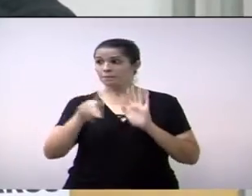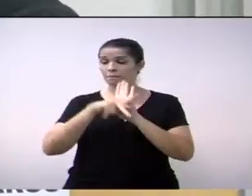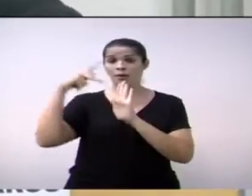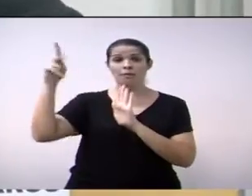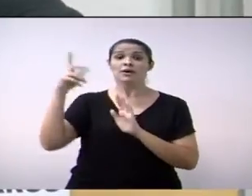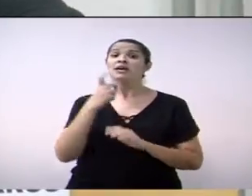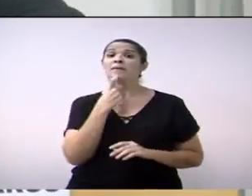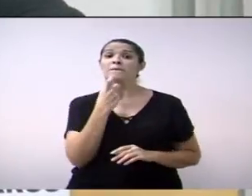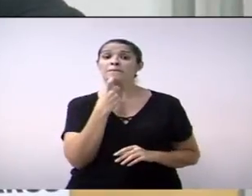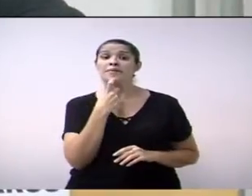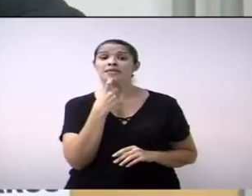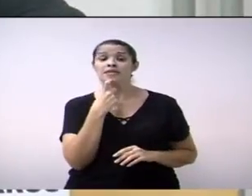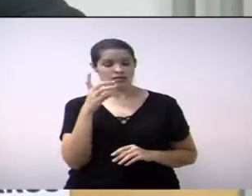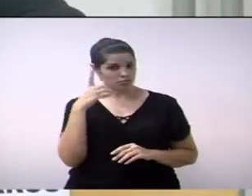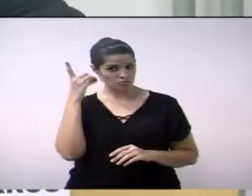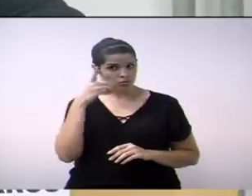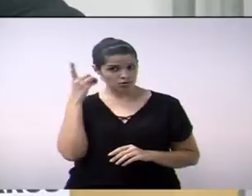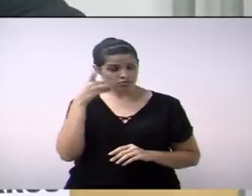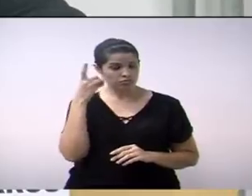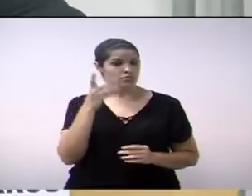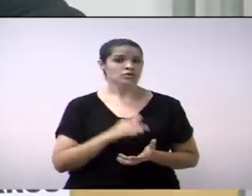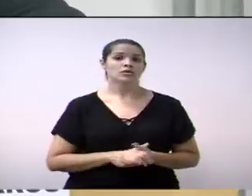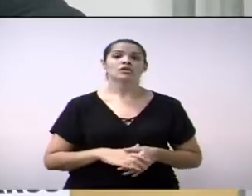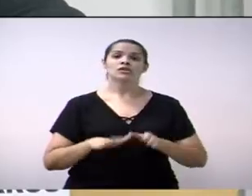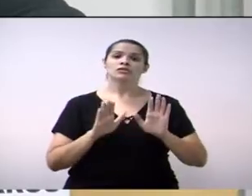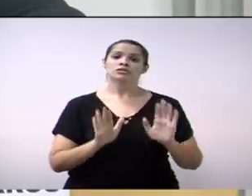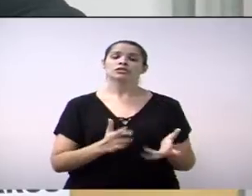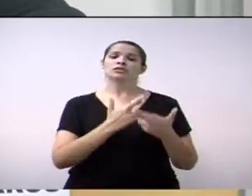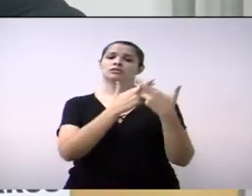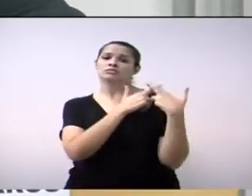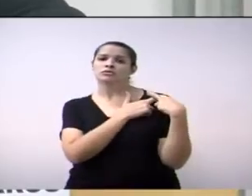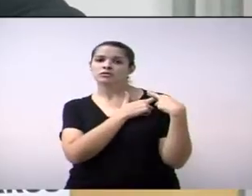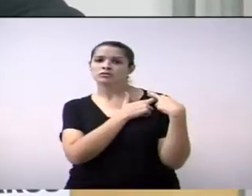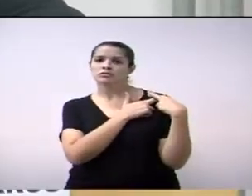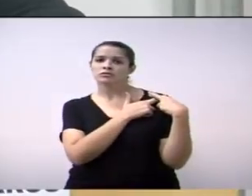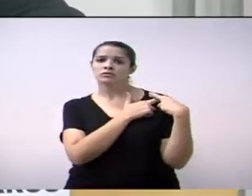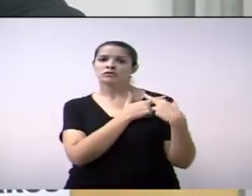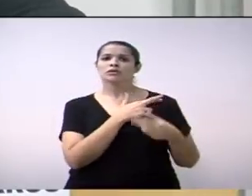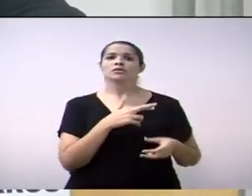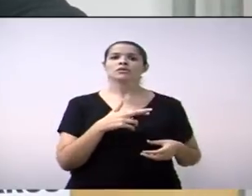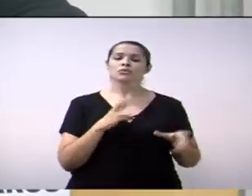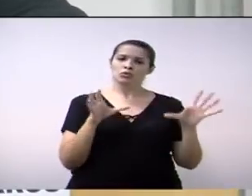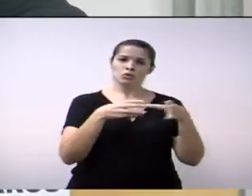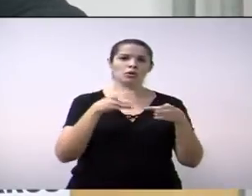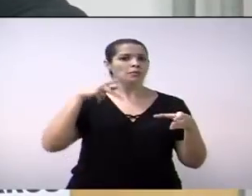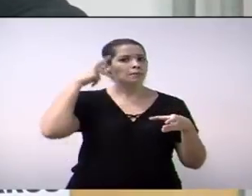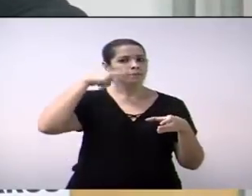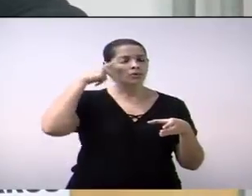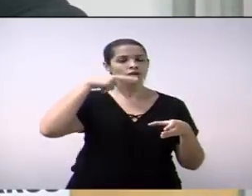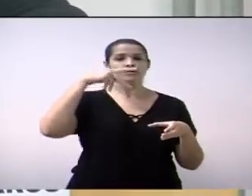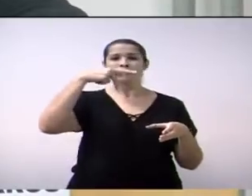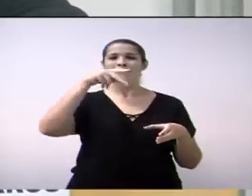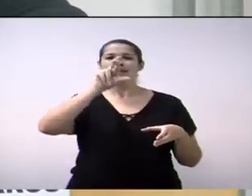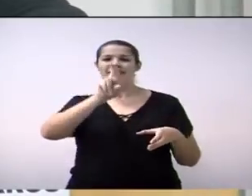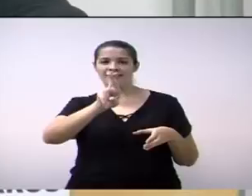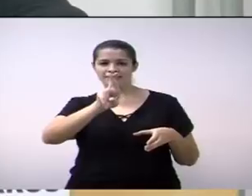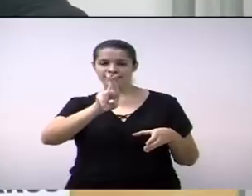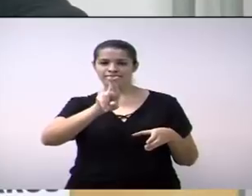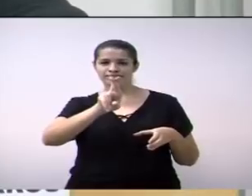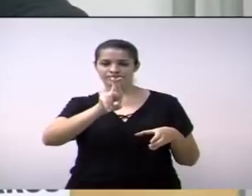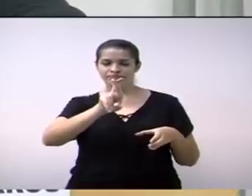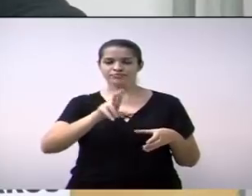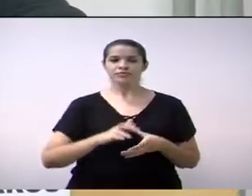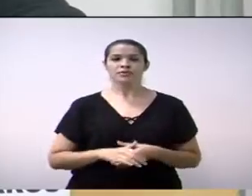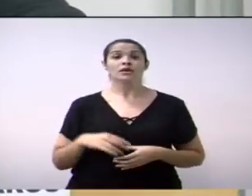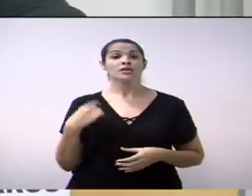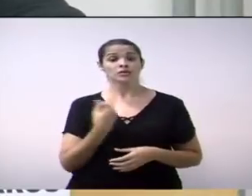o PR, responsável, né, pelo PR aqui na região. E nós também conseguimos